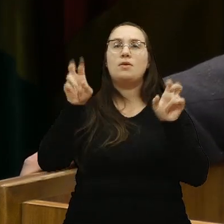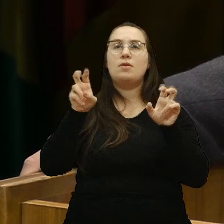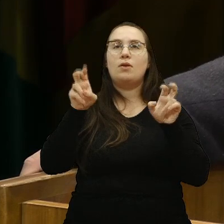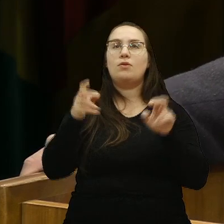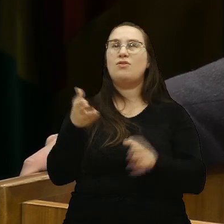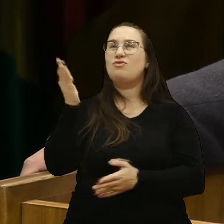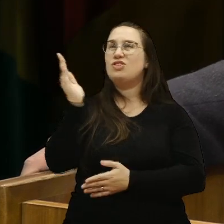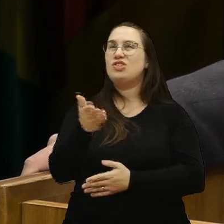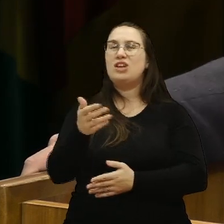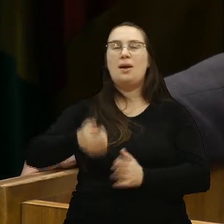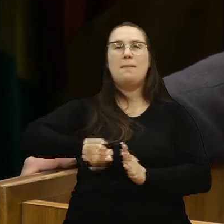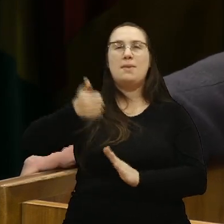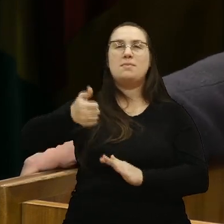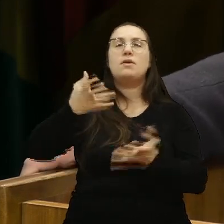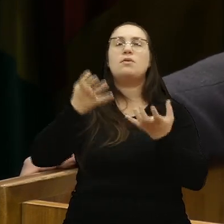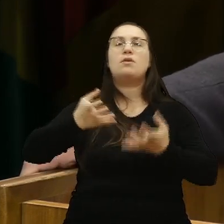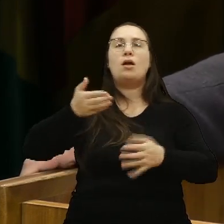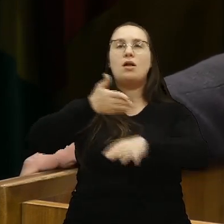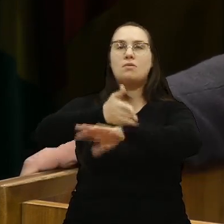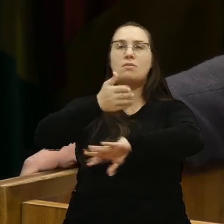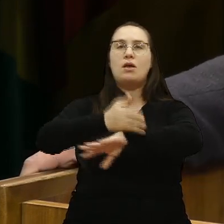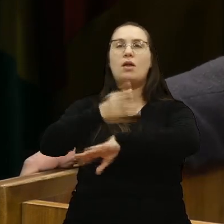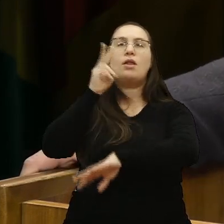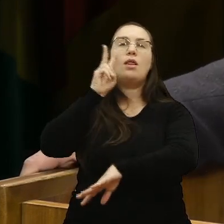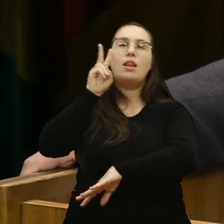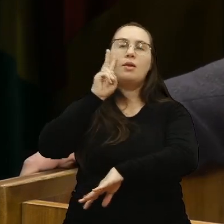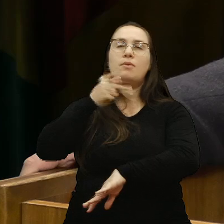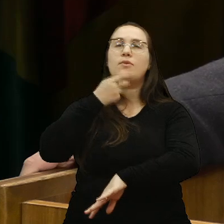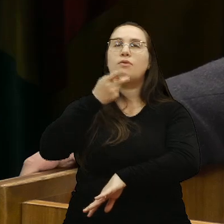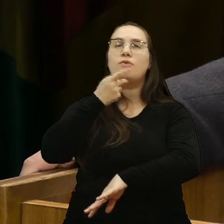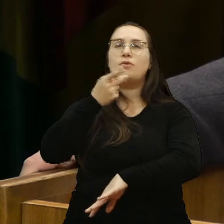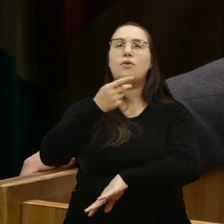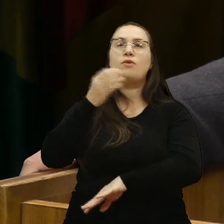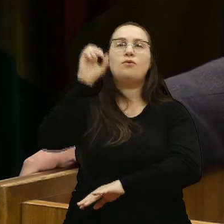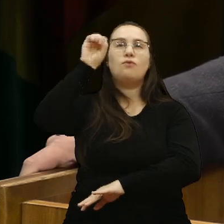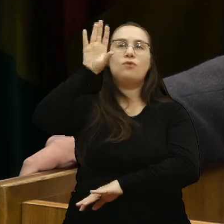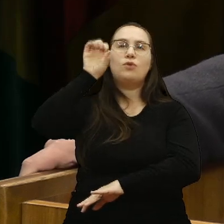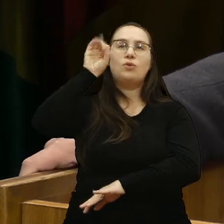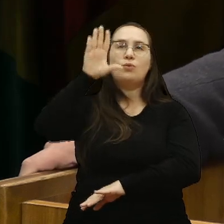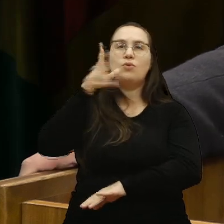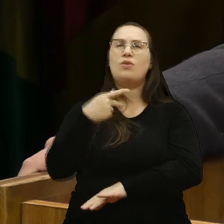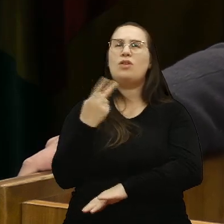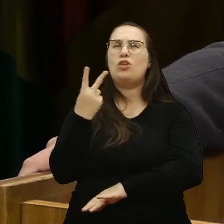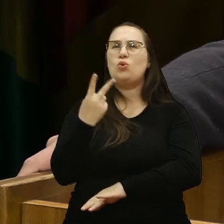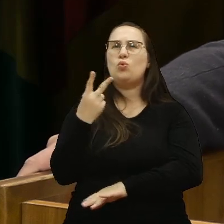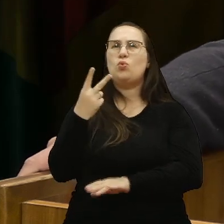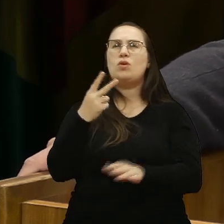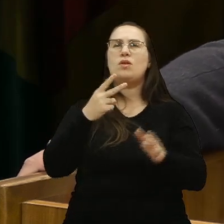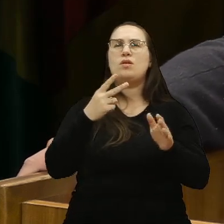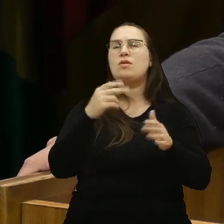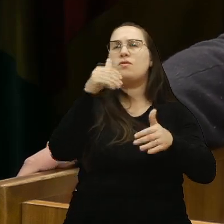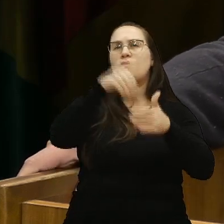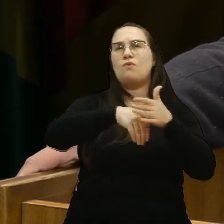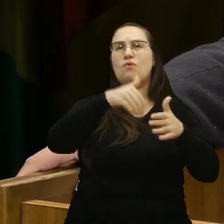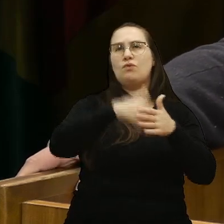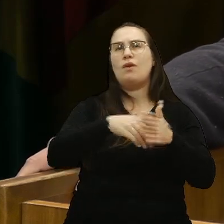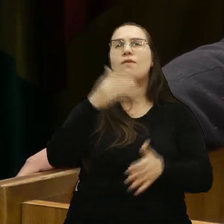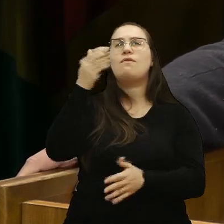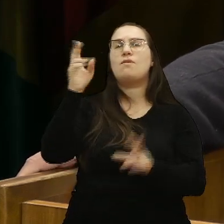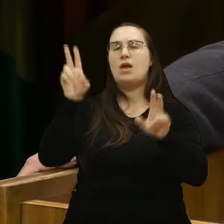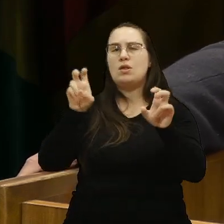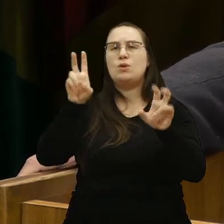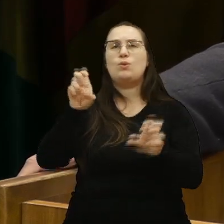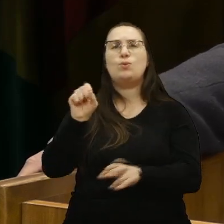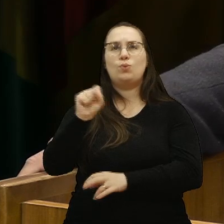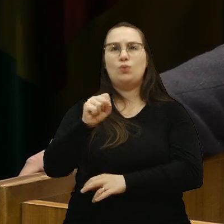já de primeira mão disse que queria participar. Lembro, e sempre cito isso, do vereador Fiuza, que acho que em mais de 2 legislaturas teve essa frente, e eu